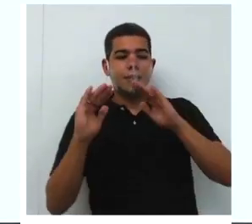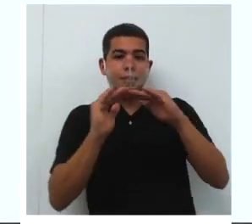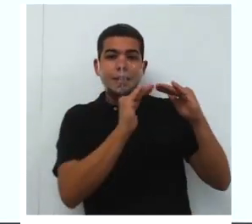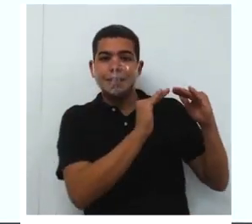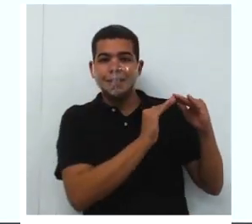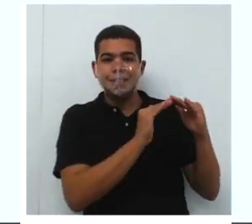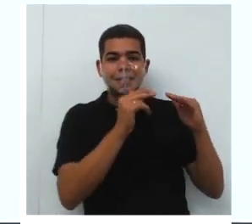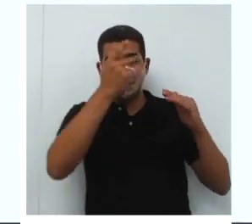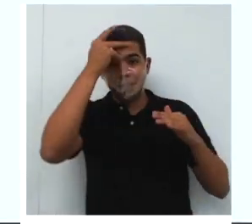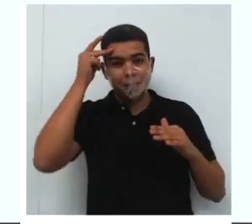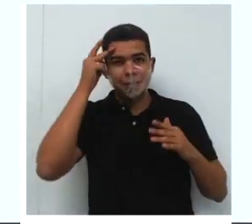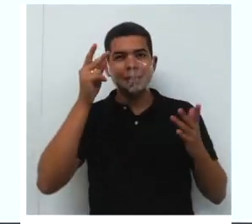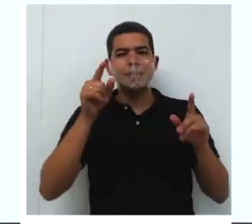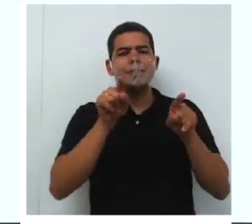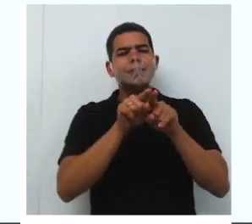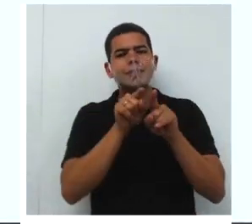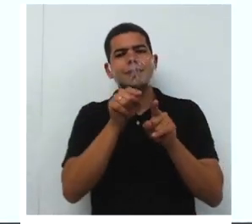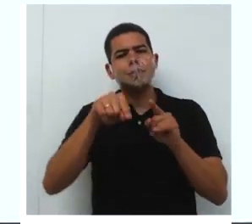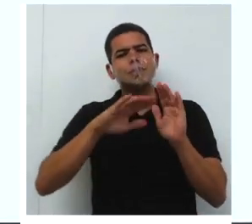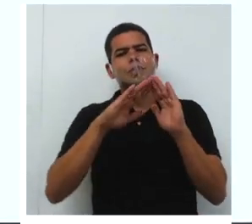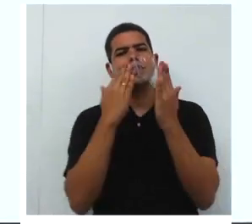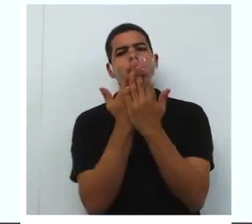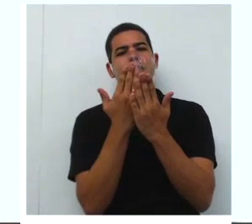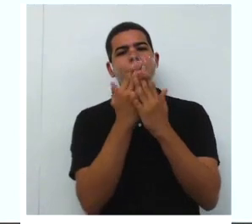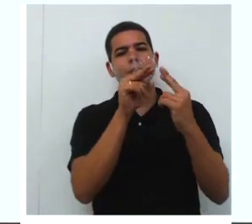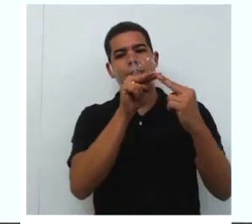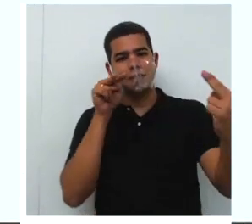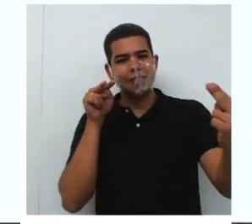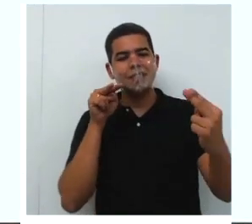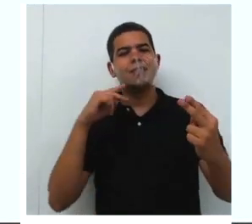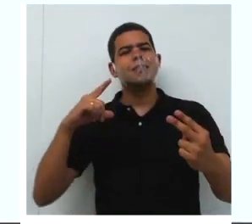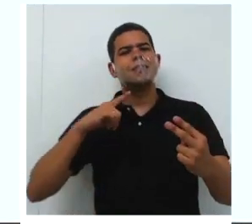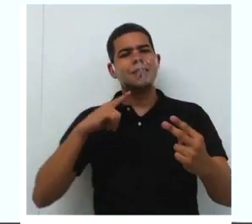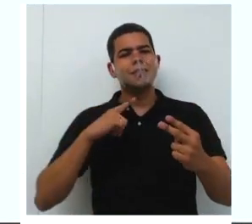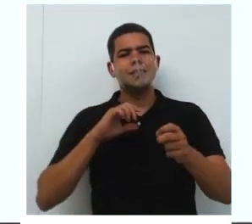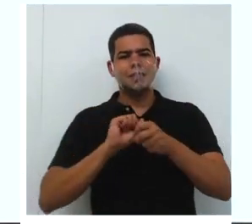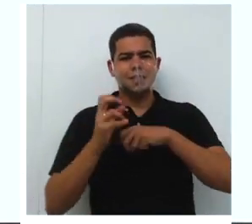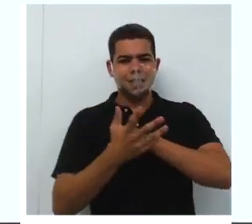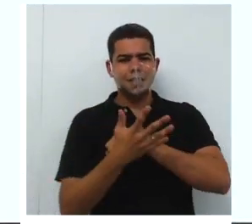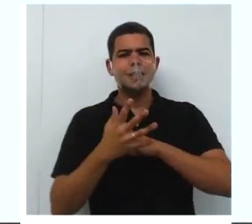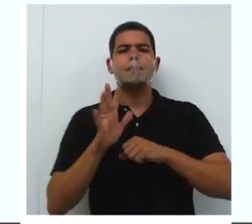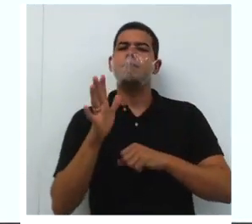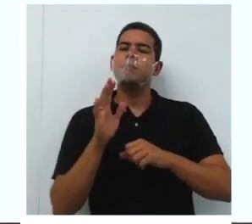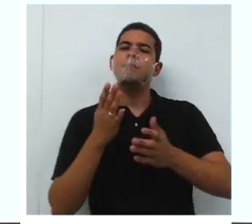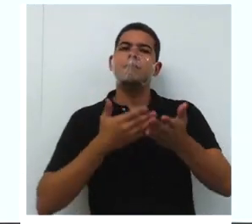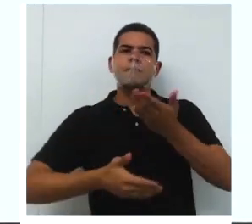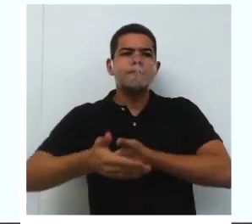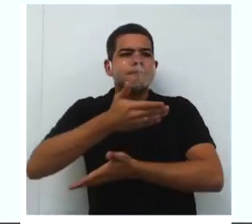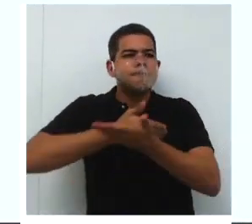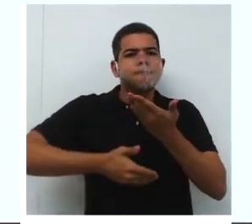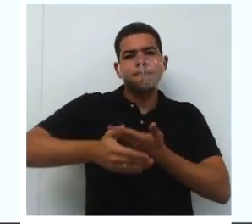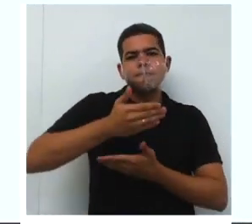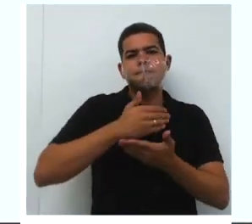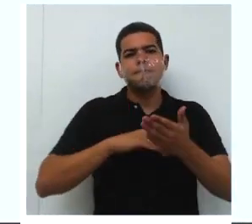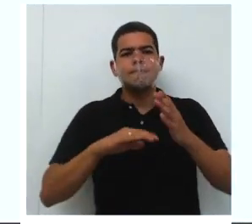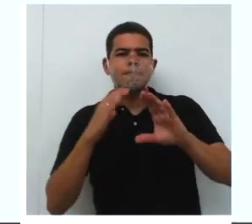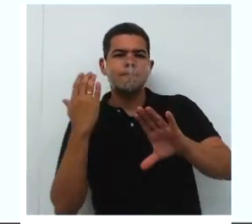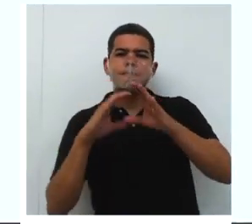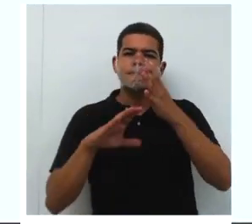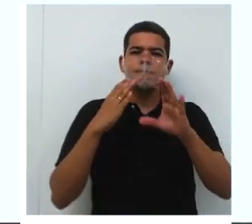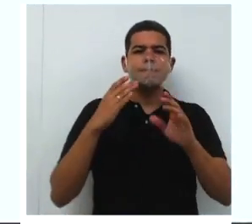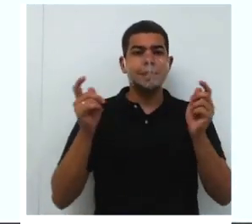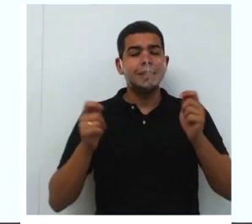a escola, que mesmo remotamente, nesses tempos de Covid-19, mas há uma interação. Então, se